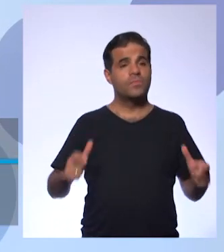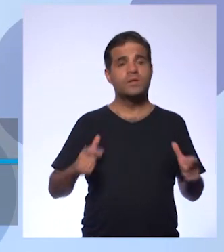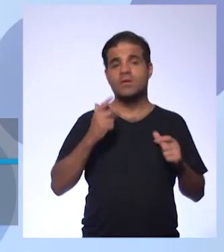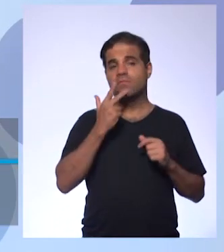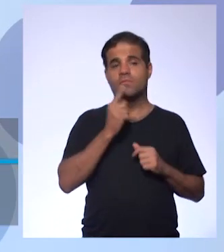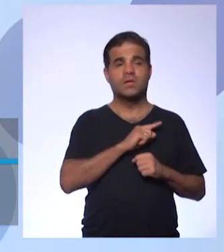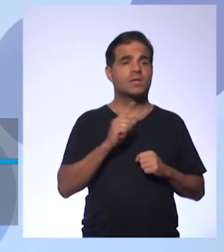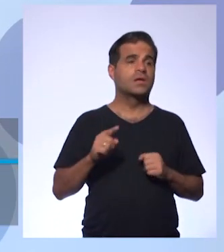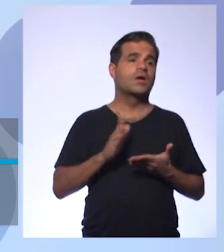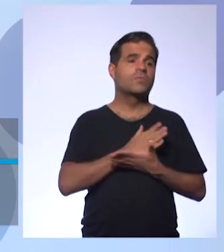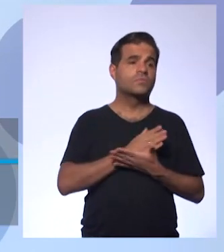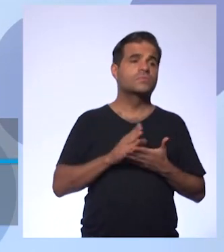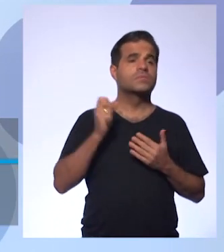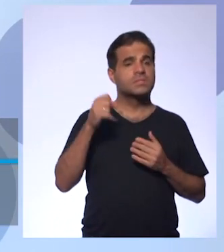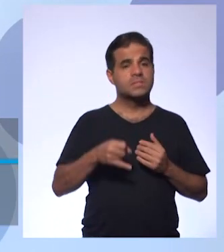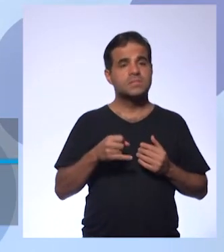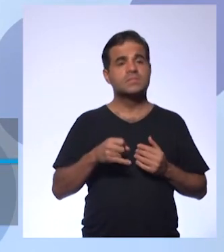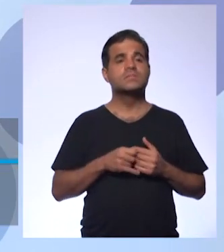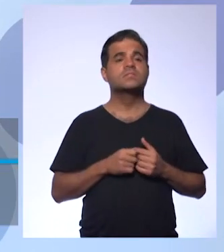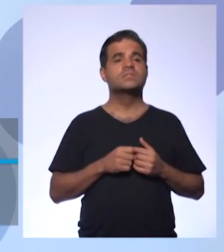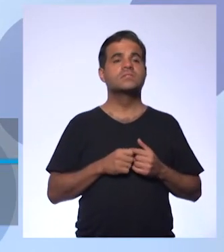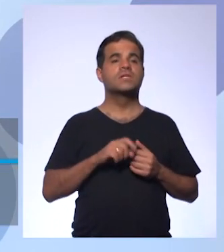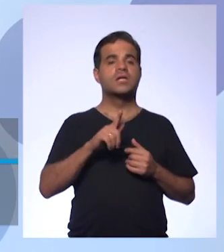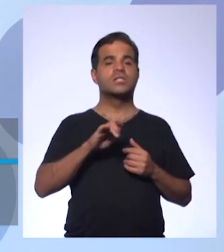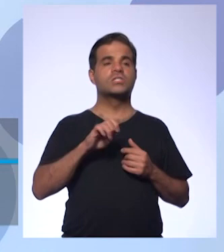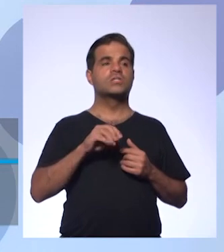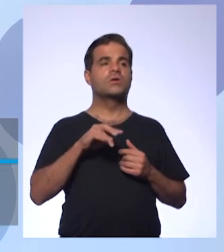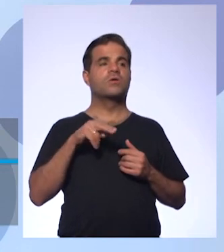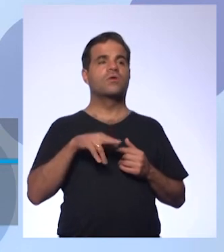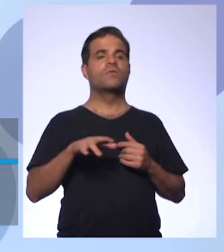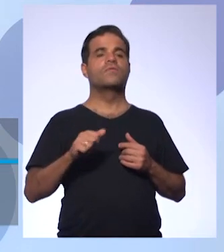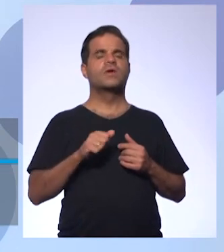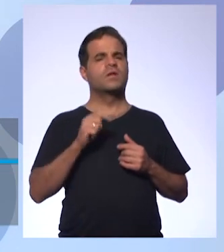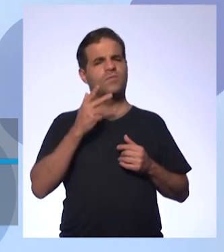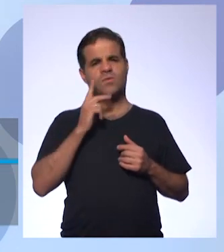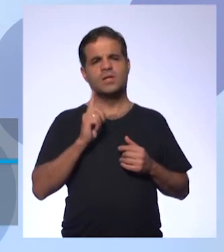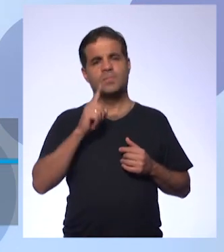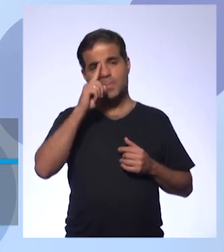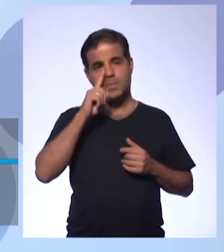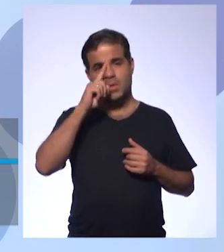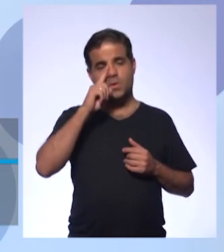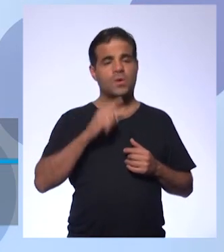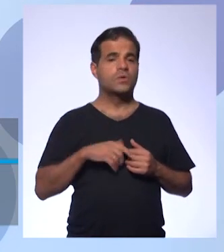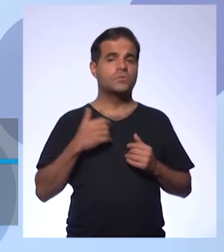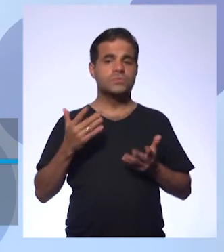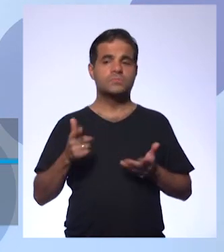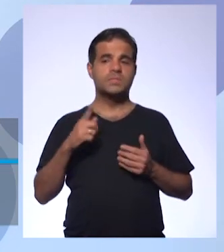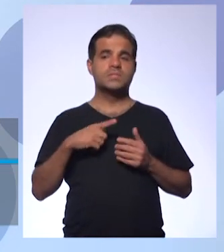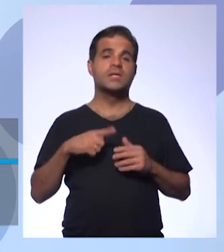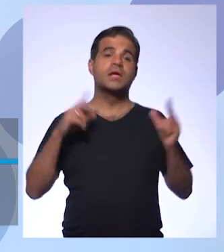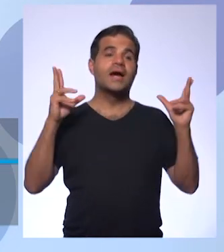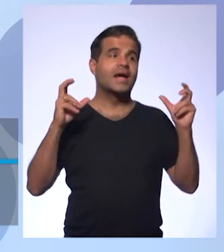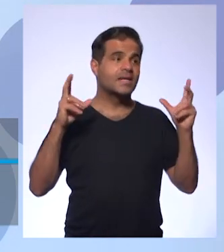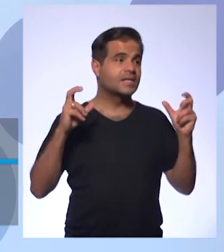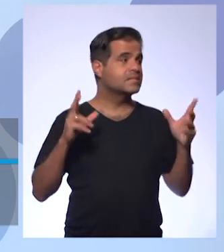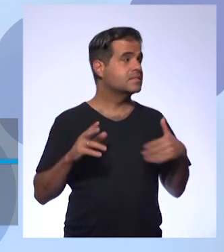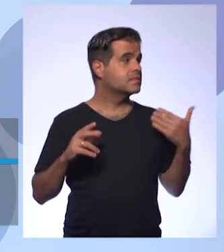não, alguns dizem sim. Olha, a Giovana diz não, pois é meio perigoso, né? Mas existe a questão